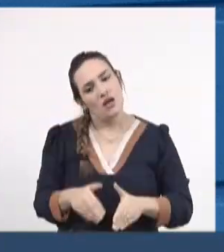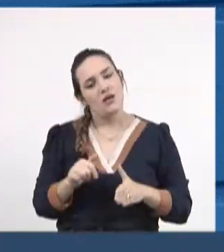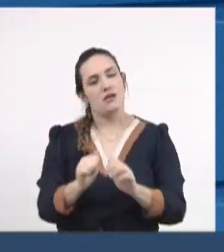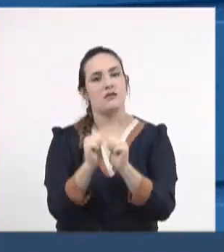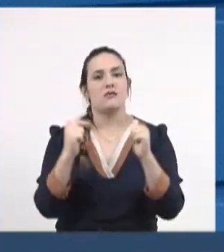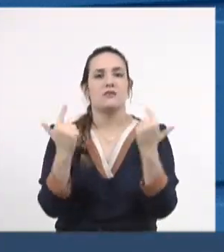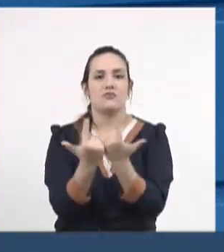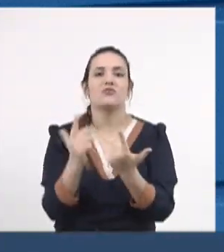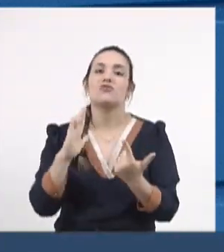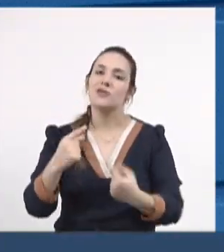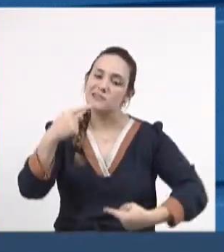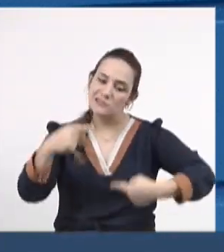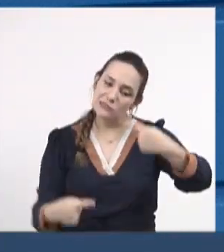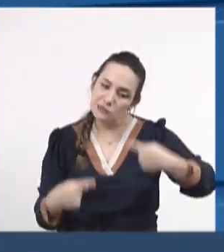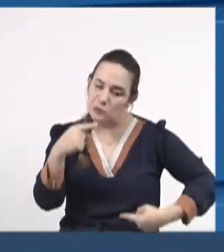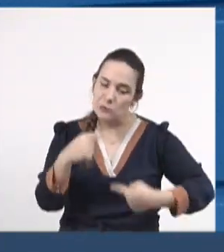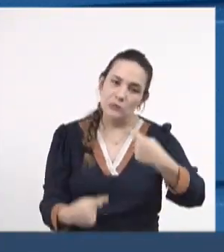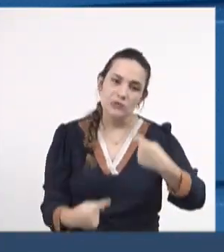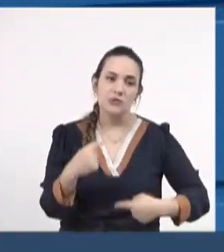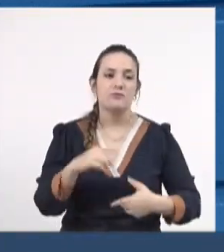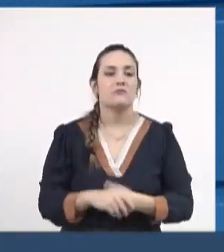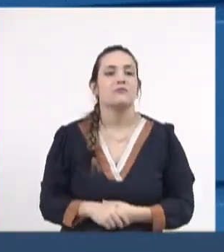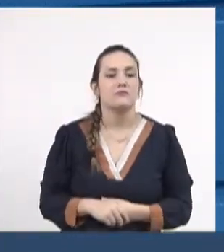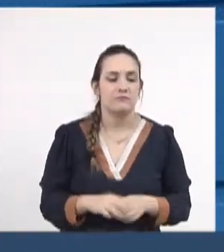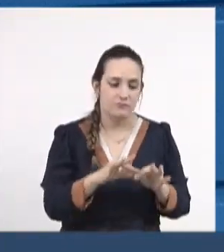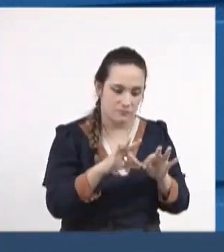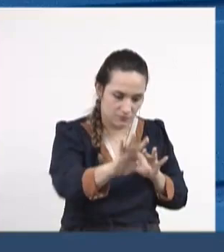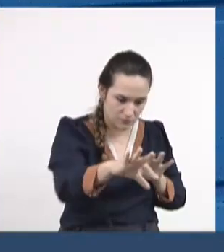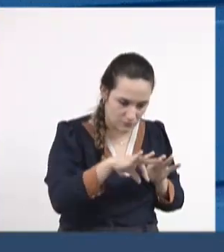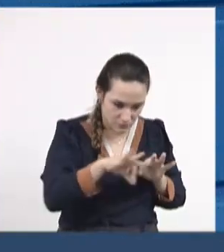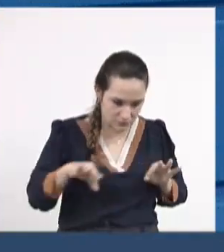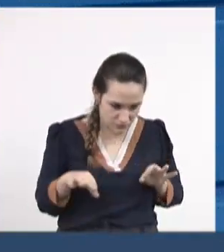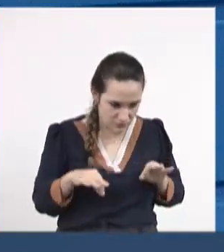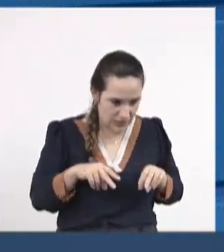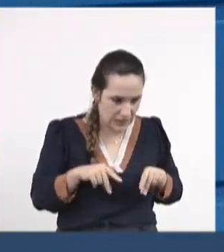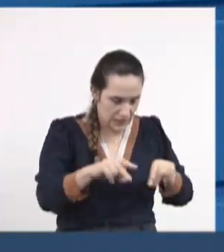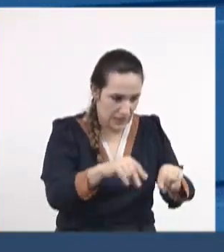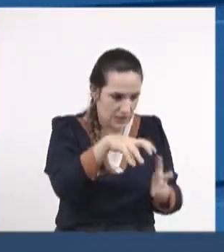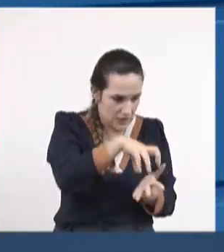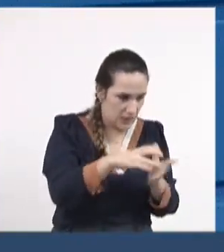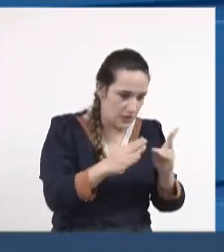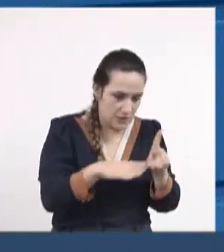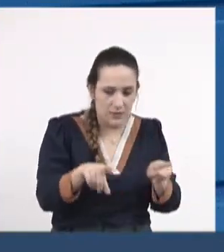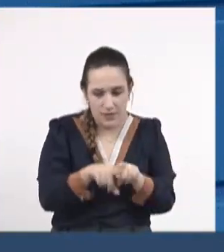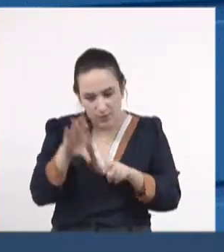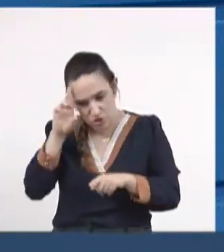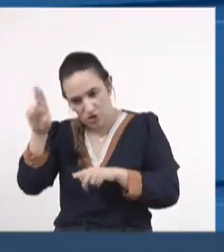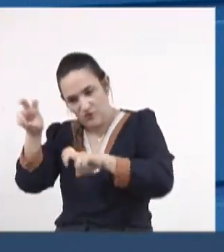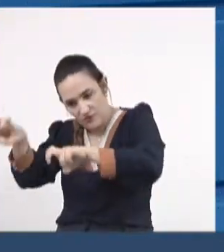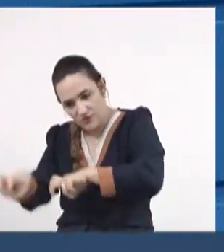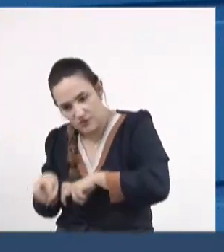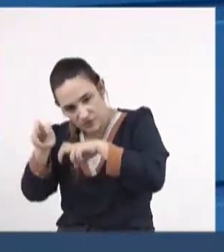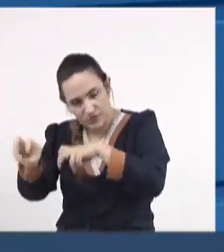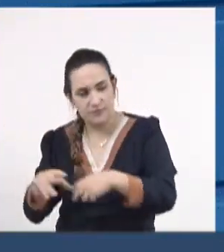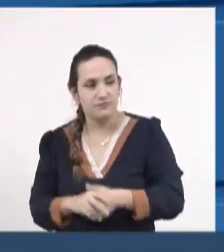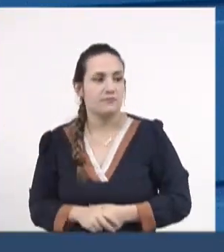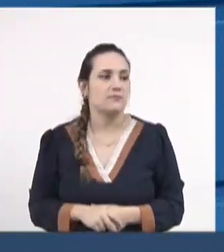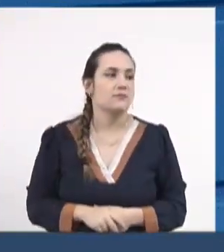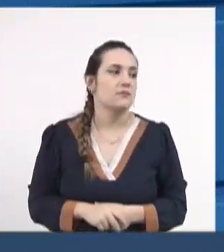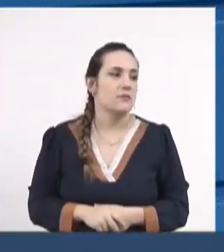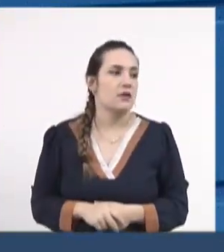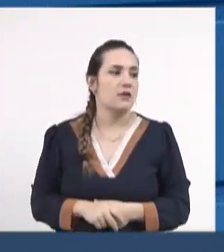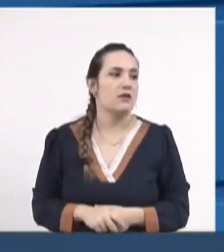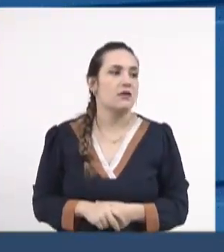parlamento, a gente se discute demarcação de terras indígenas e produtores rurais. Me